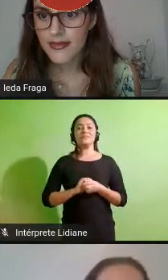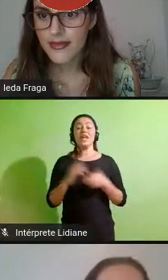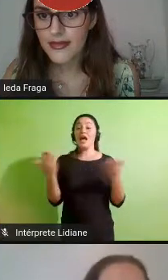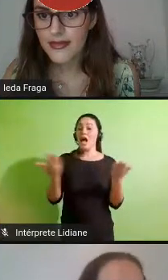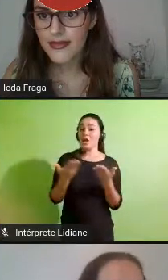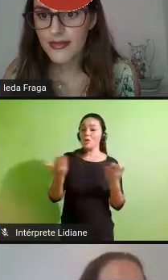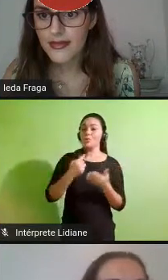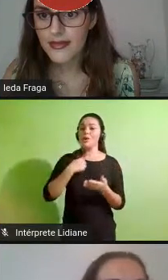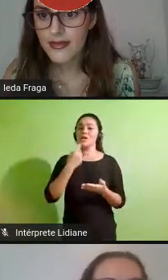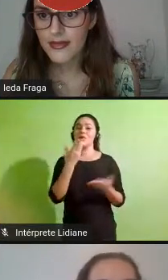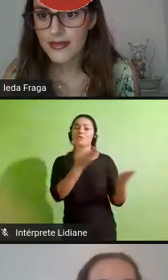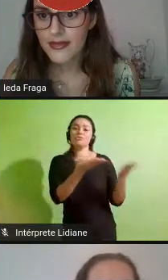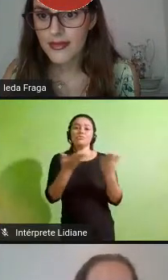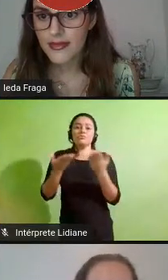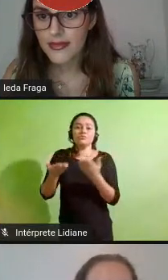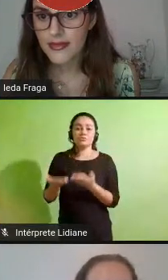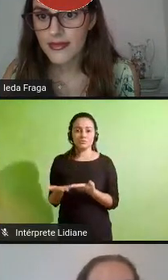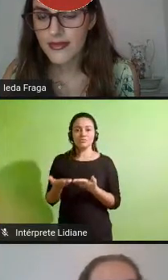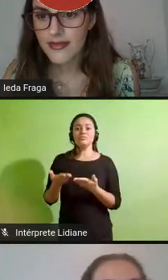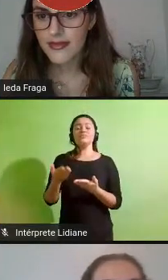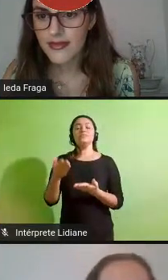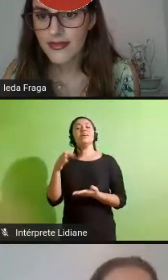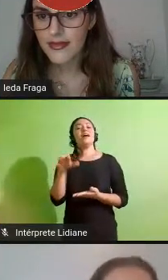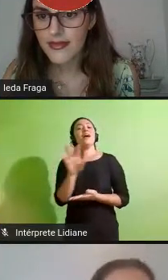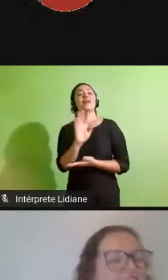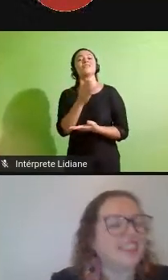que também foi nossa aluna no mestrado.